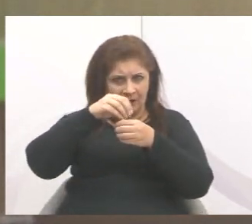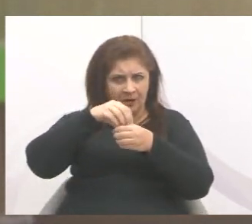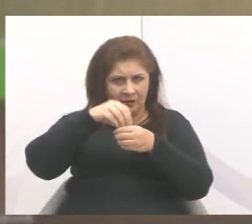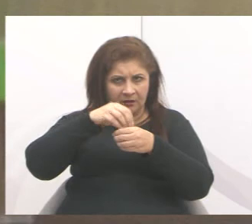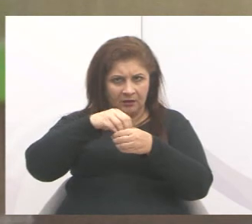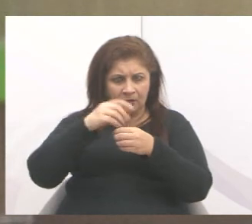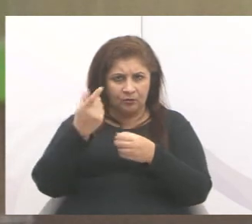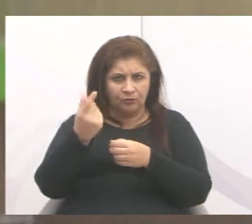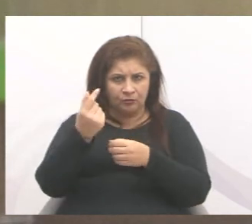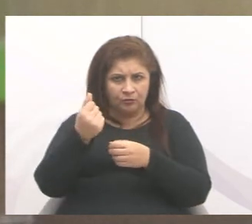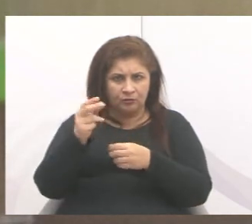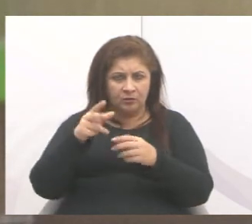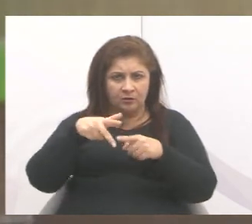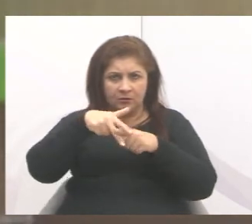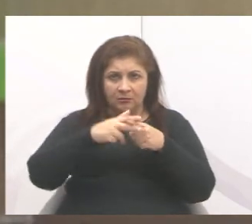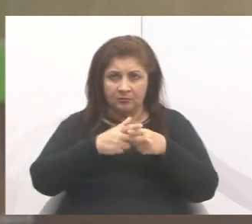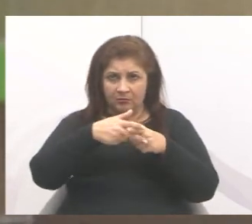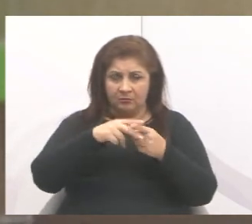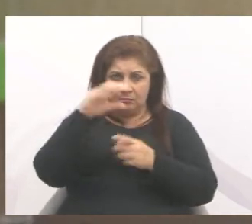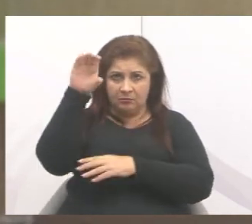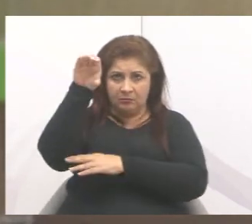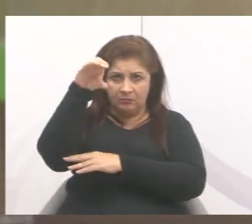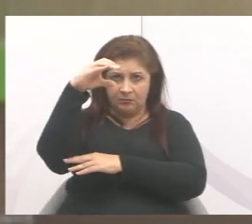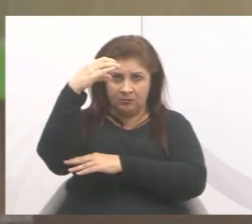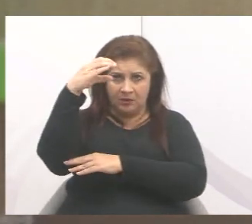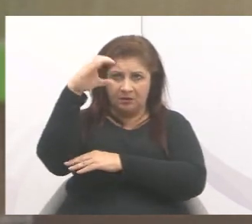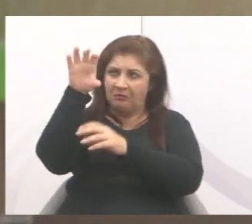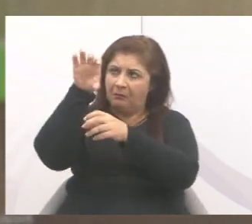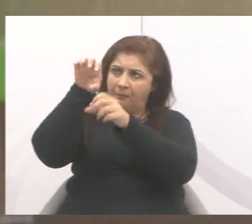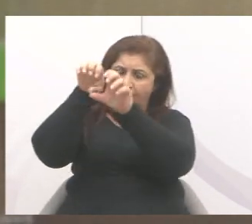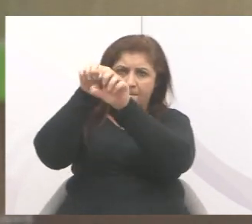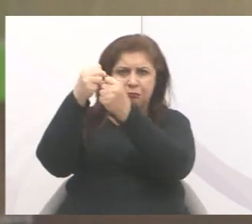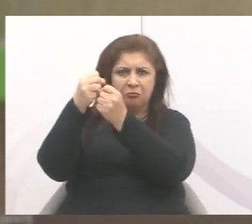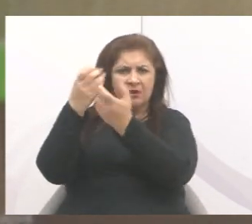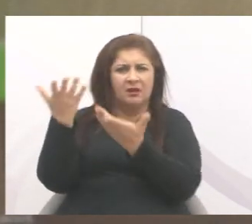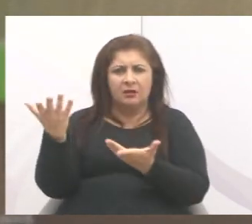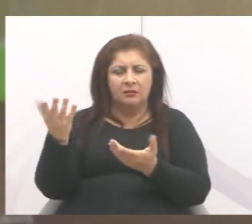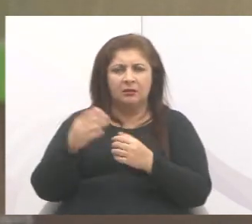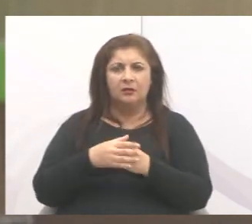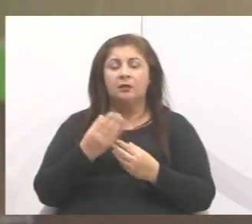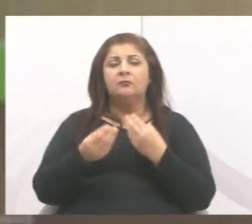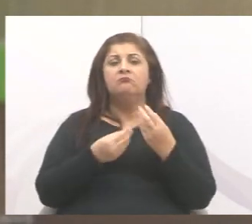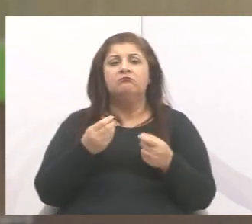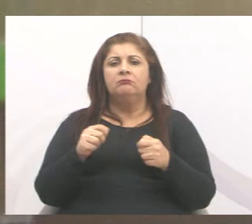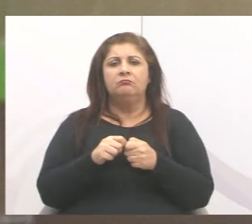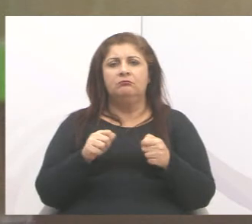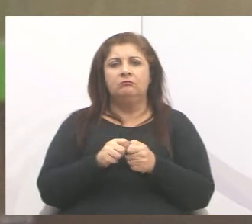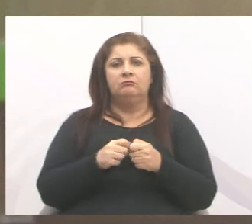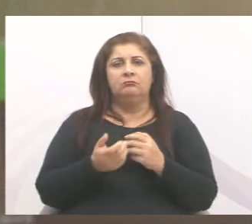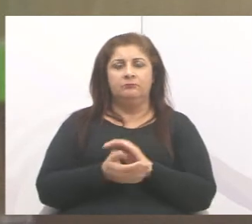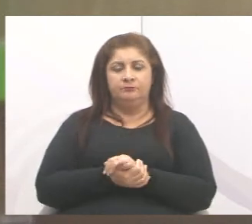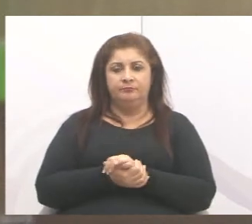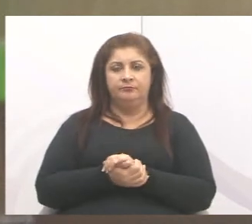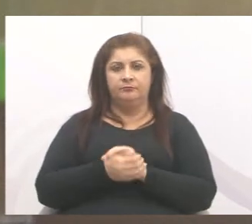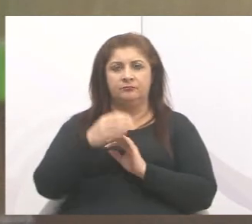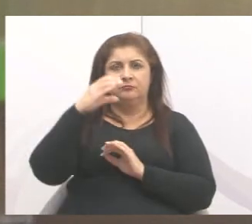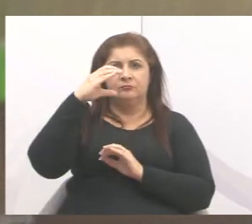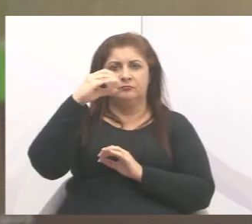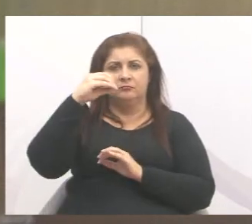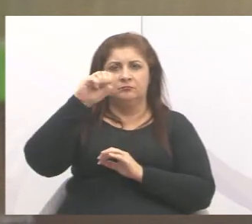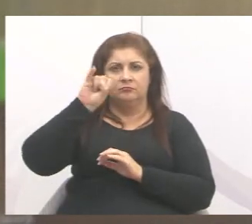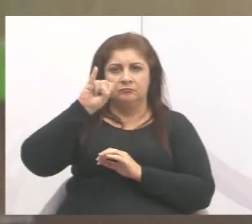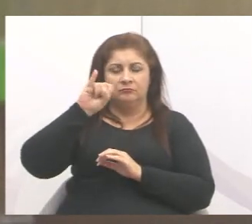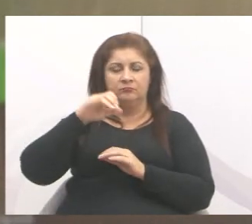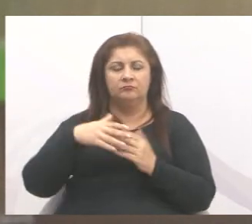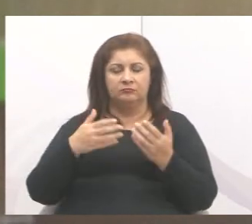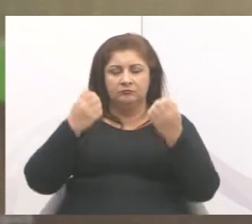vai voltar a funcionar? Como que vai ser essa situação da ampliação do COI na cidade?